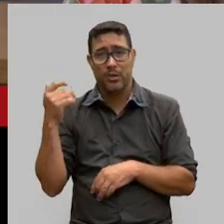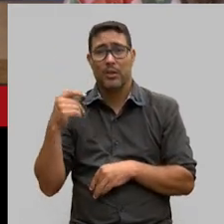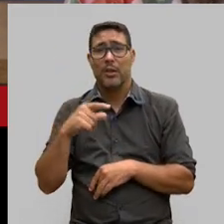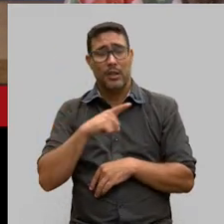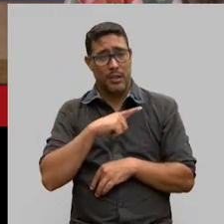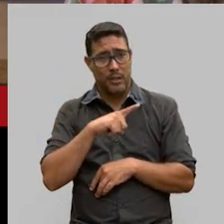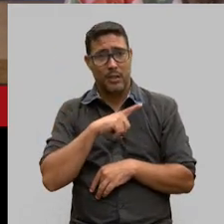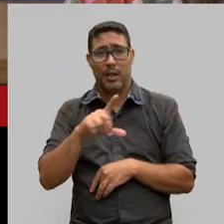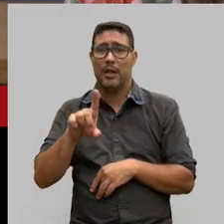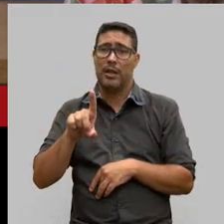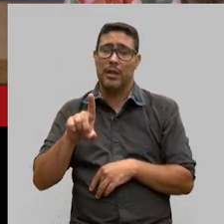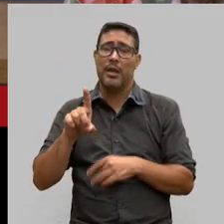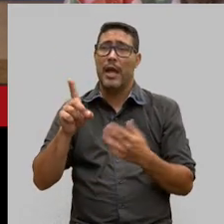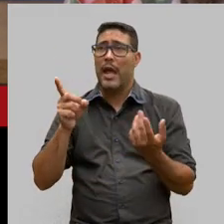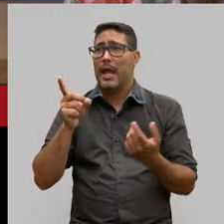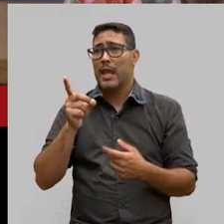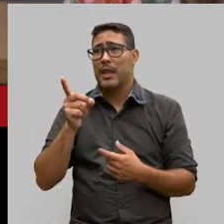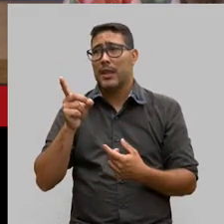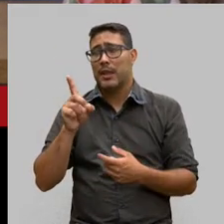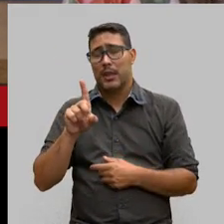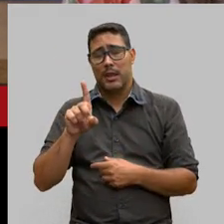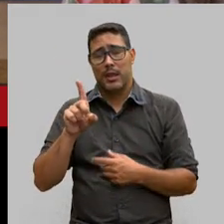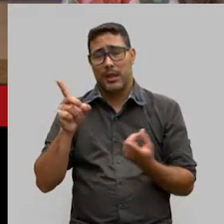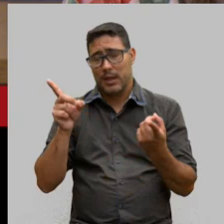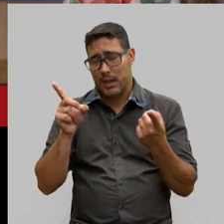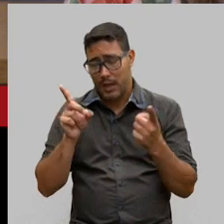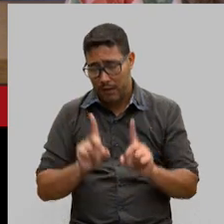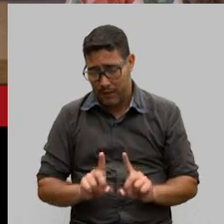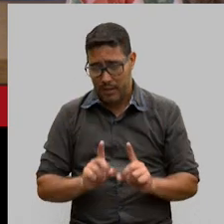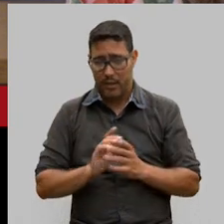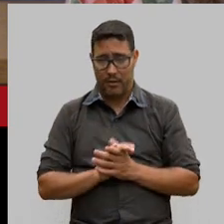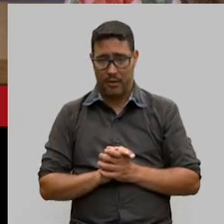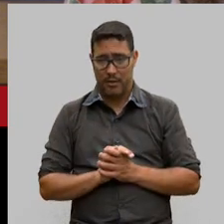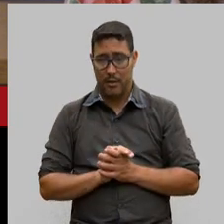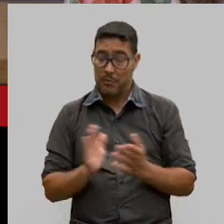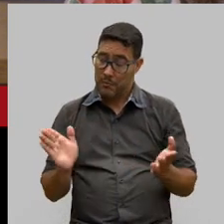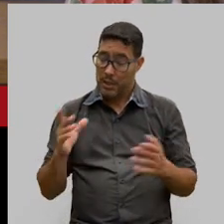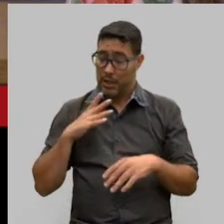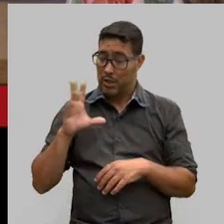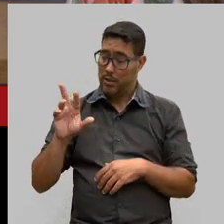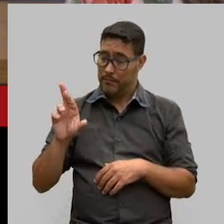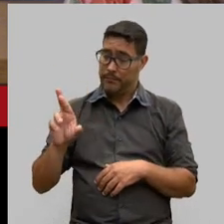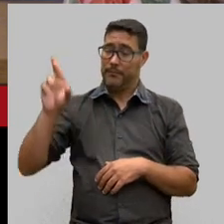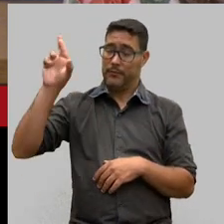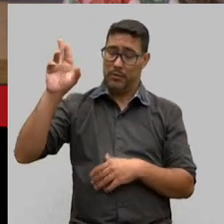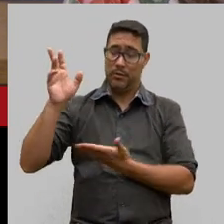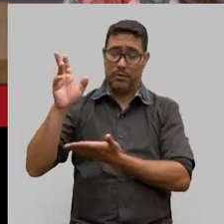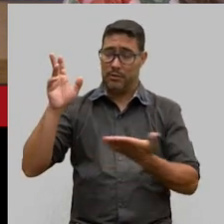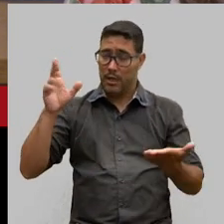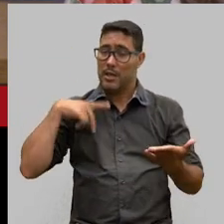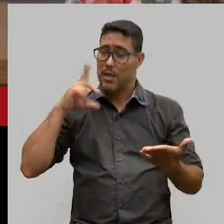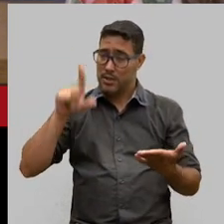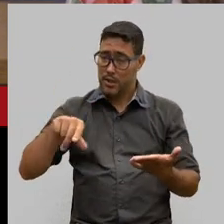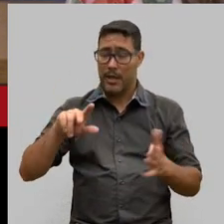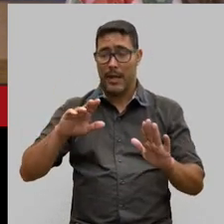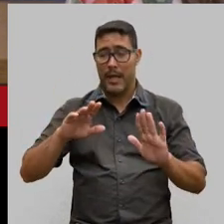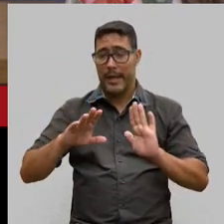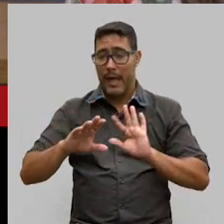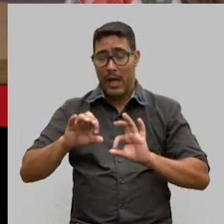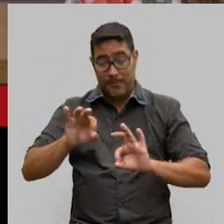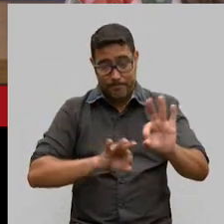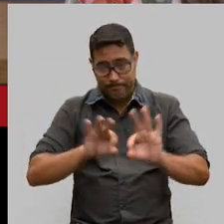deficiência eh eu acho que a grande tarefa é de gente criar de fato um percito para